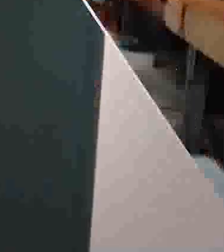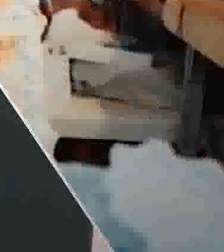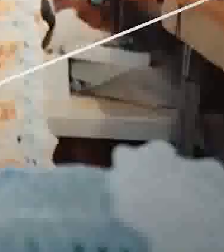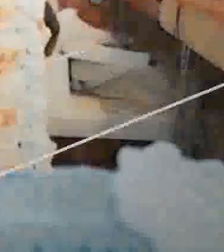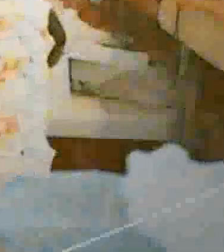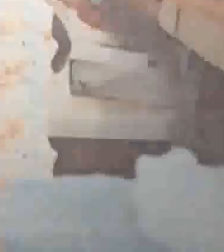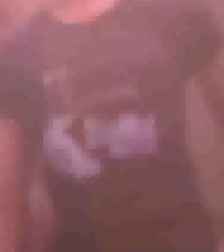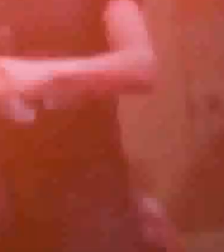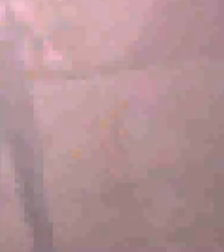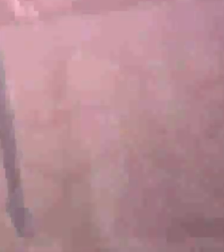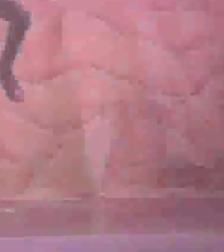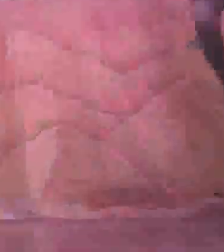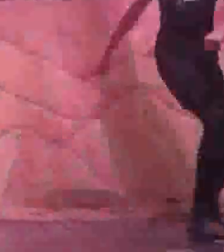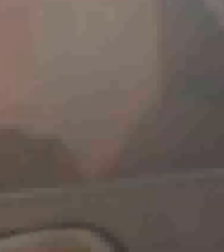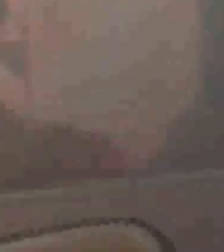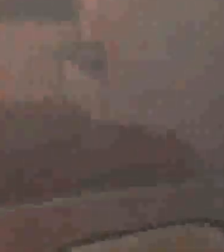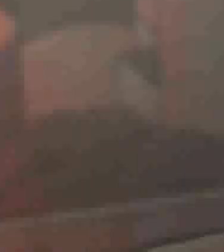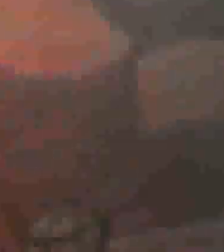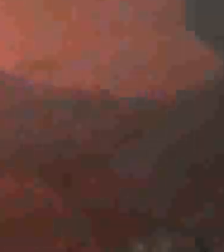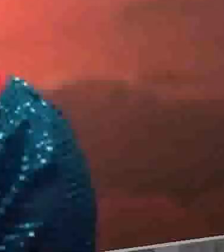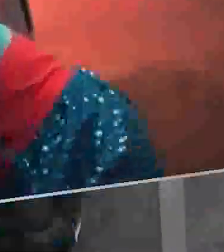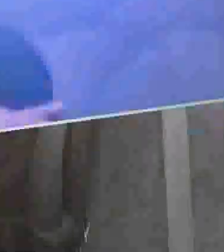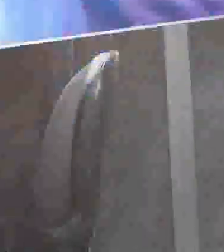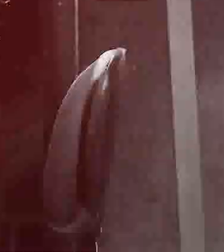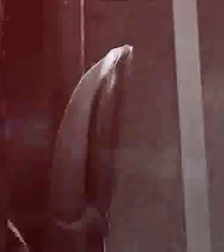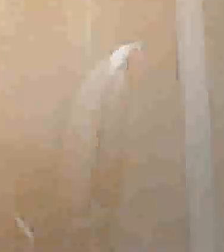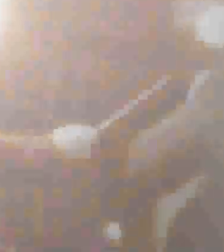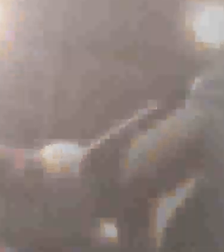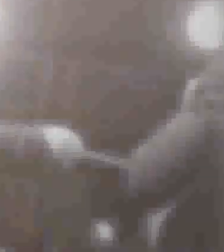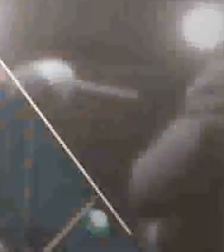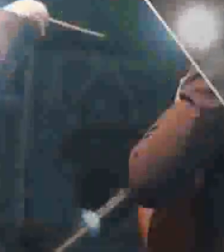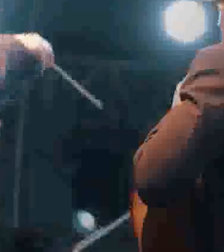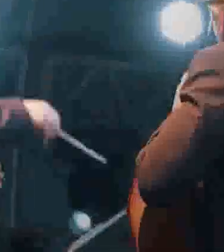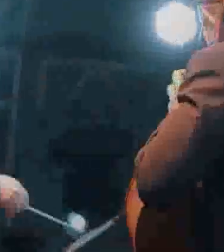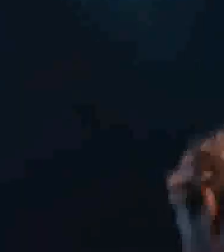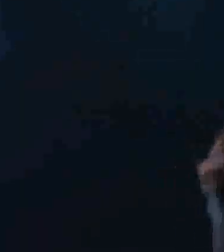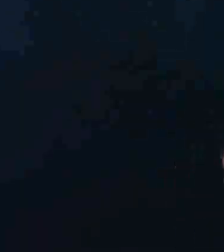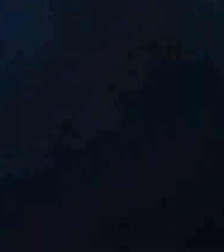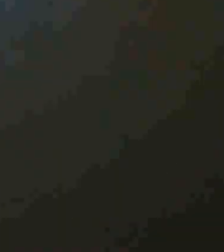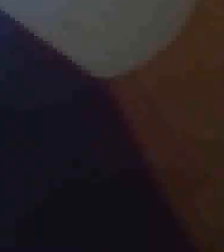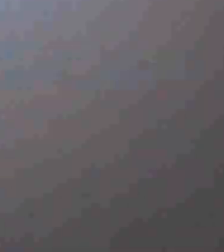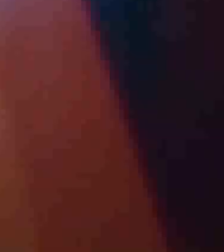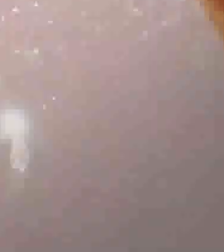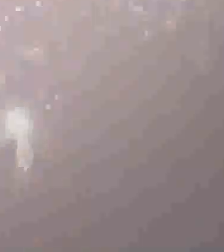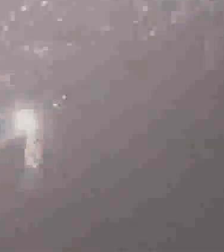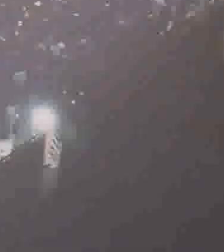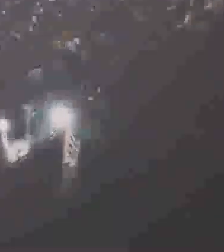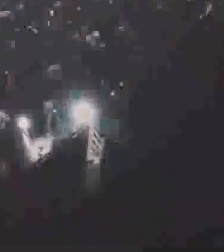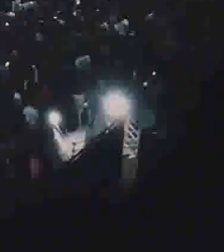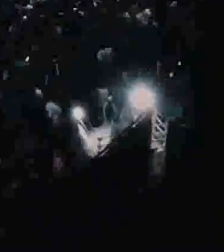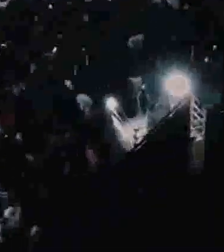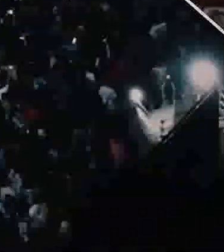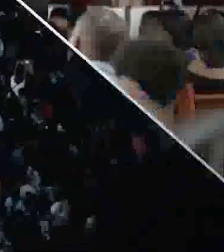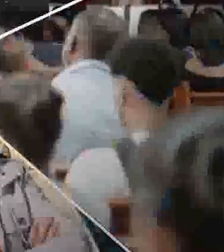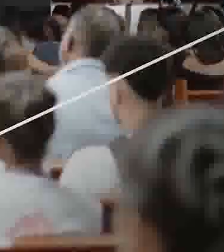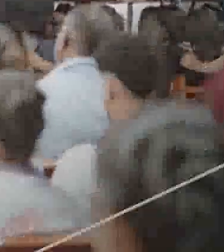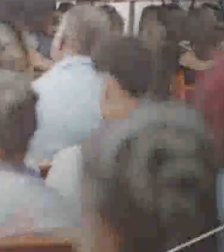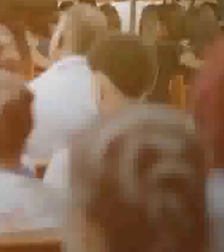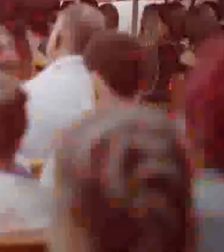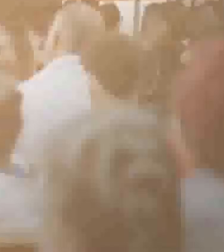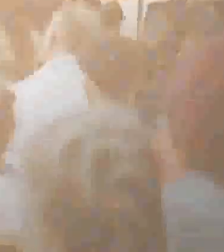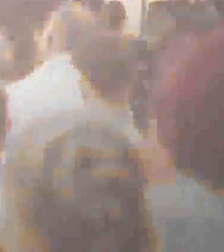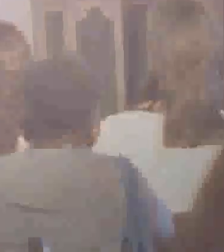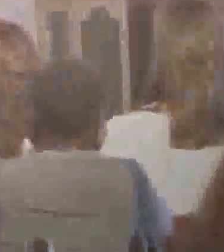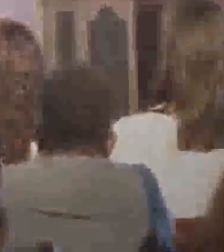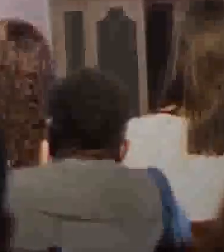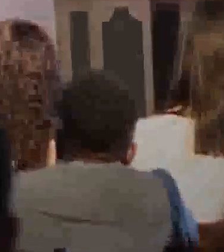com painéis com escritas diversas. Em um grande painel luminoso, lê-se Exposição Portinari Negro. Um grande público é visto de cima. Ao